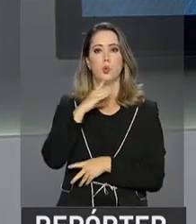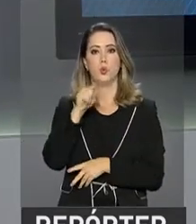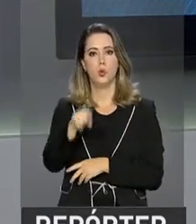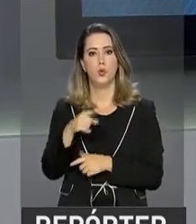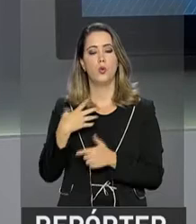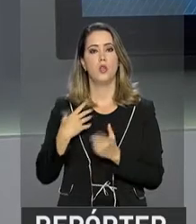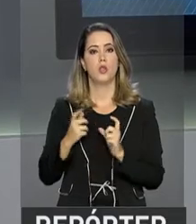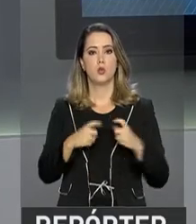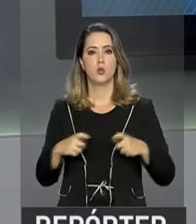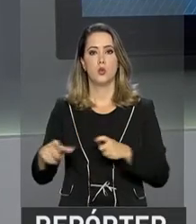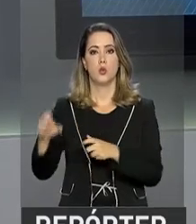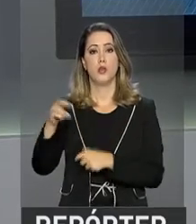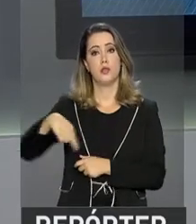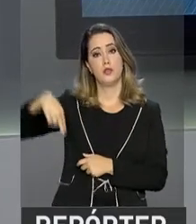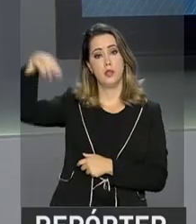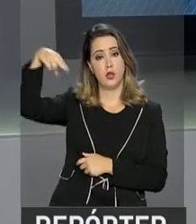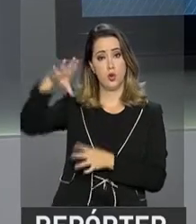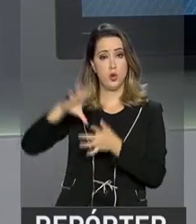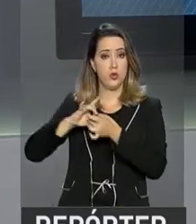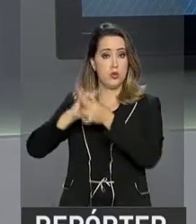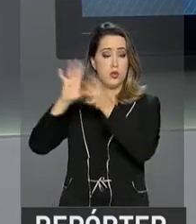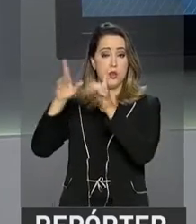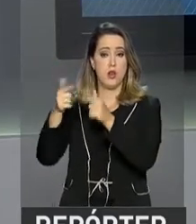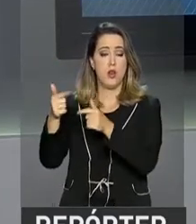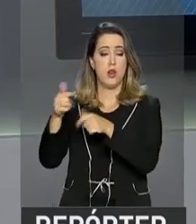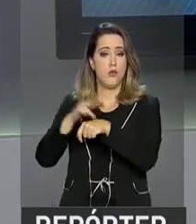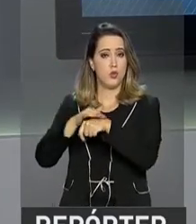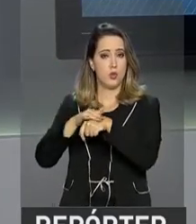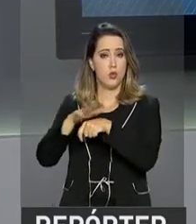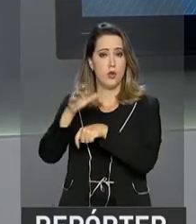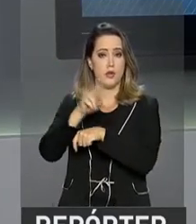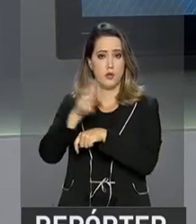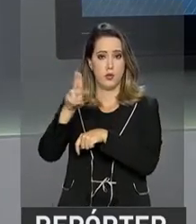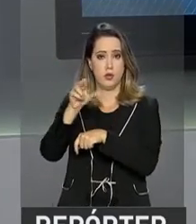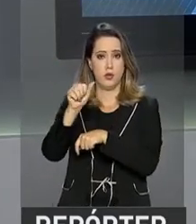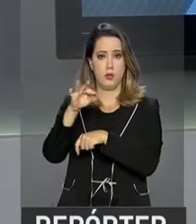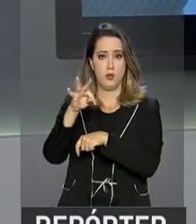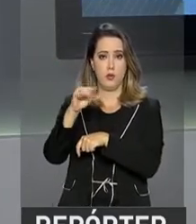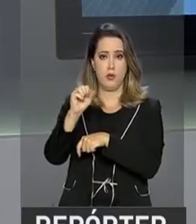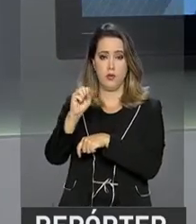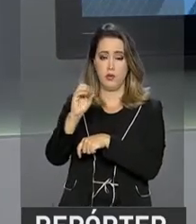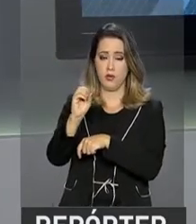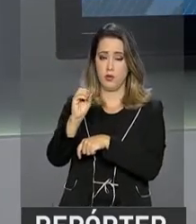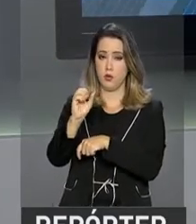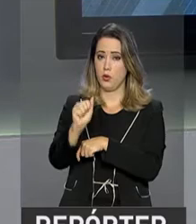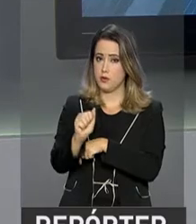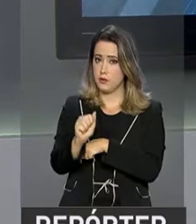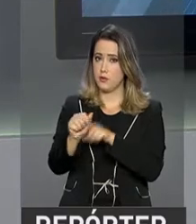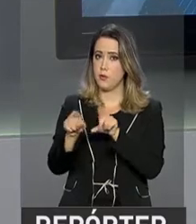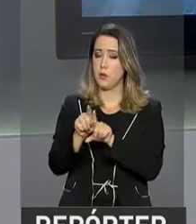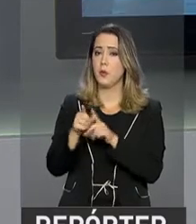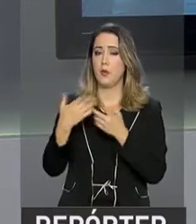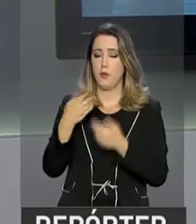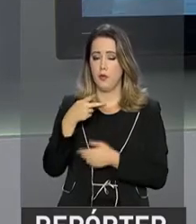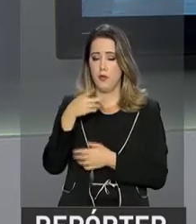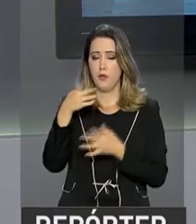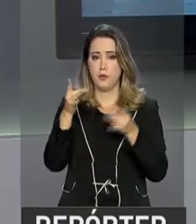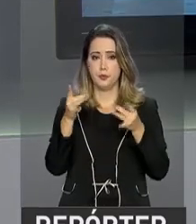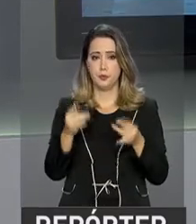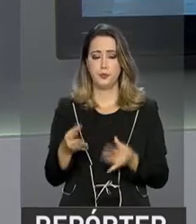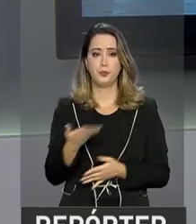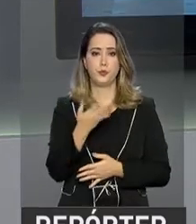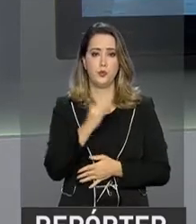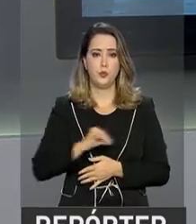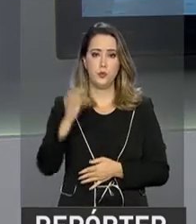estados da região norte como zonas livres de aftosa o repórter paulo la sálvia tem os detalhes ao vivo pra gente olá